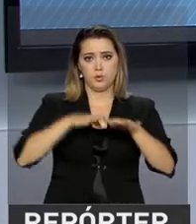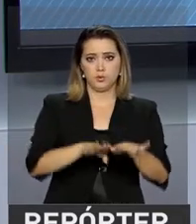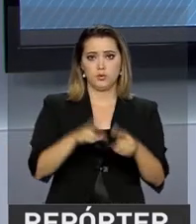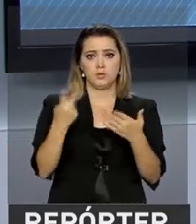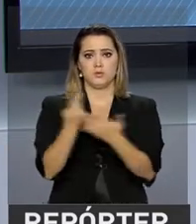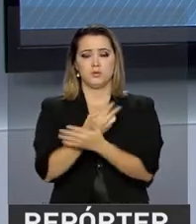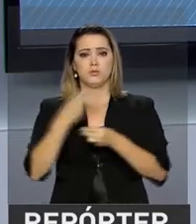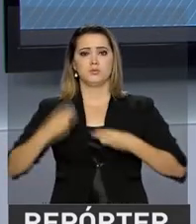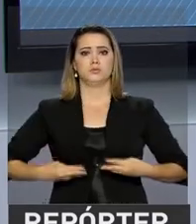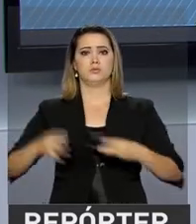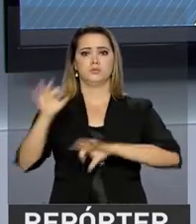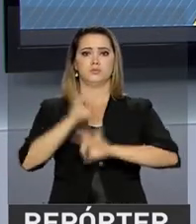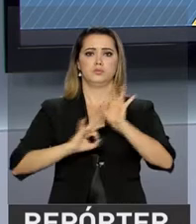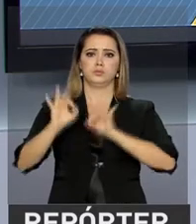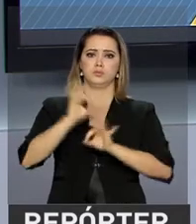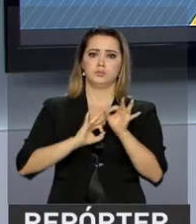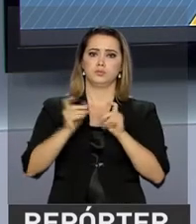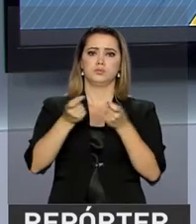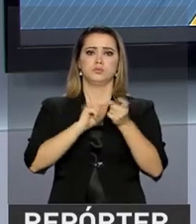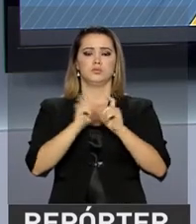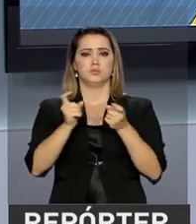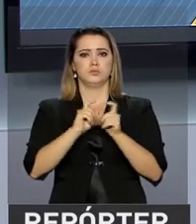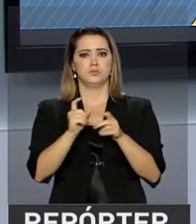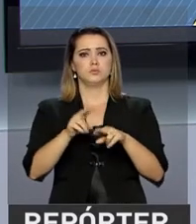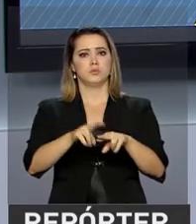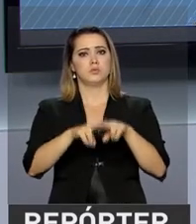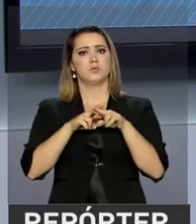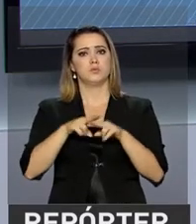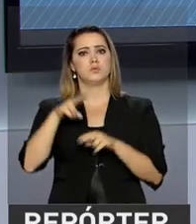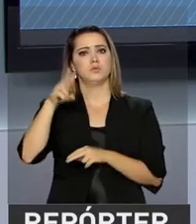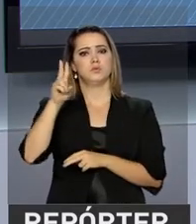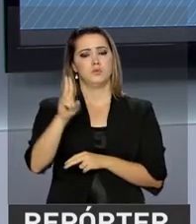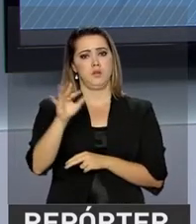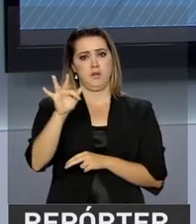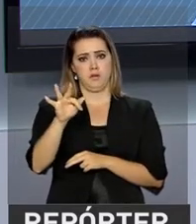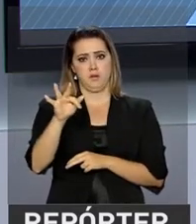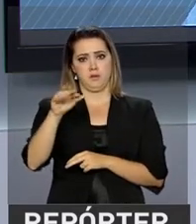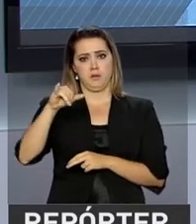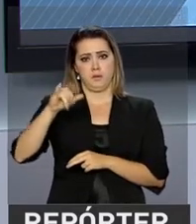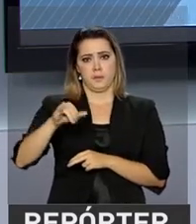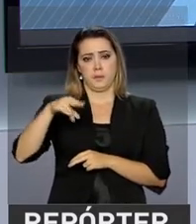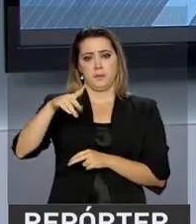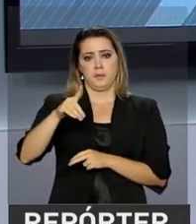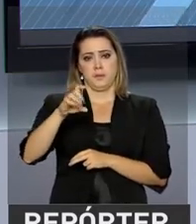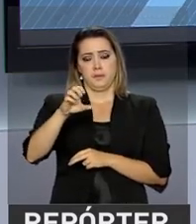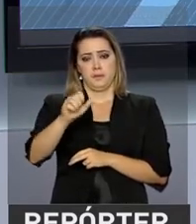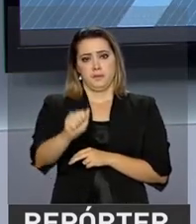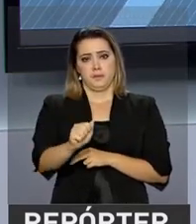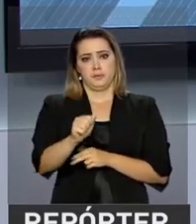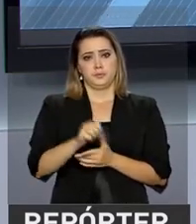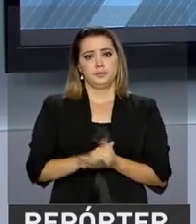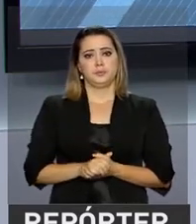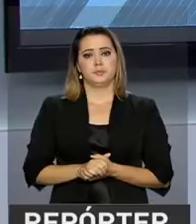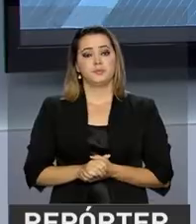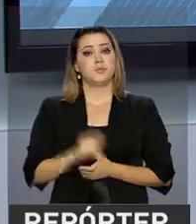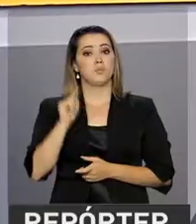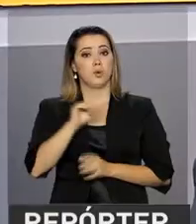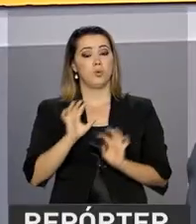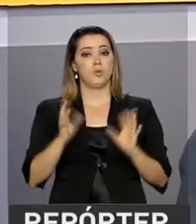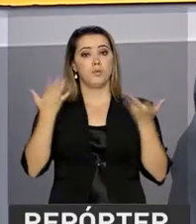realizado pelo ministério do planejamento desenvolvimento e gestão e pelo fundo internacional de desenvolvimento agrícola